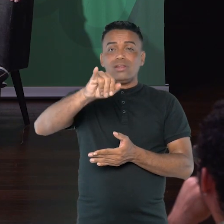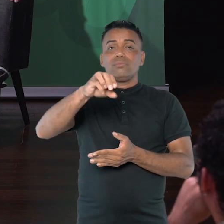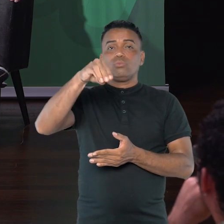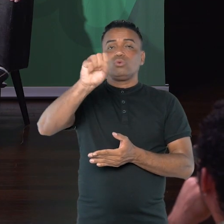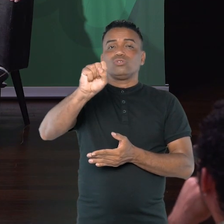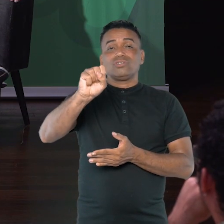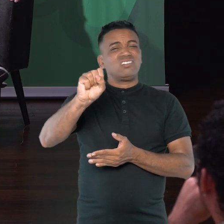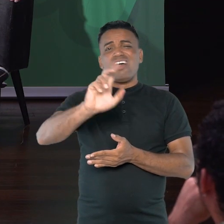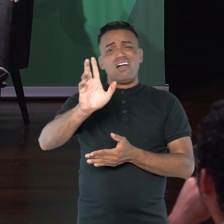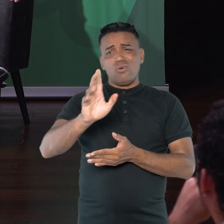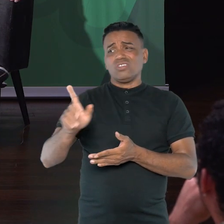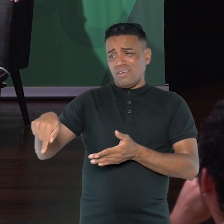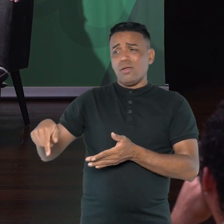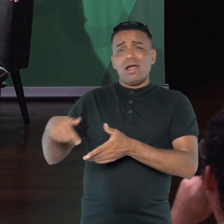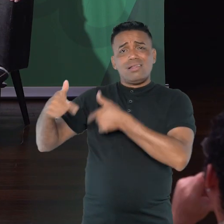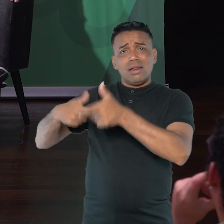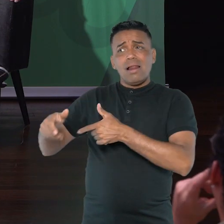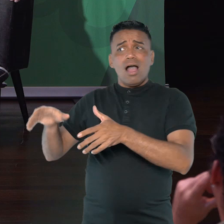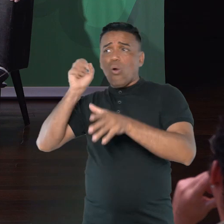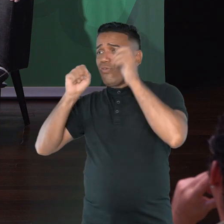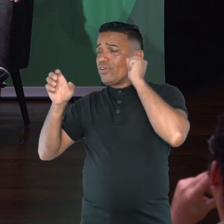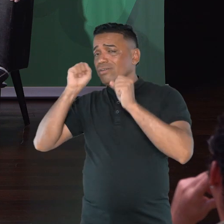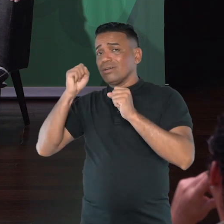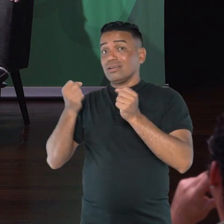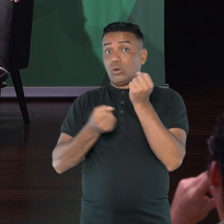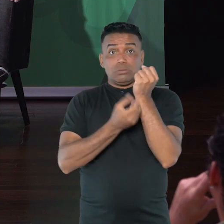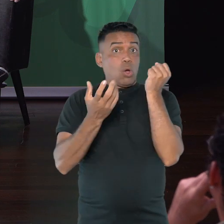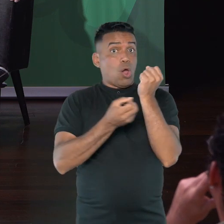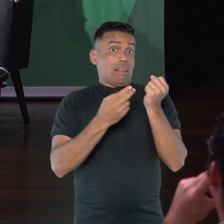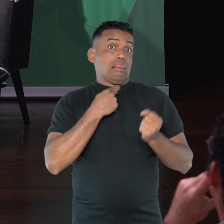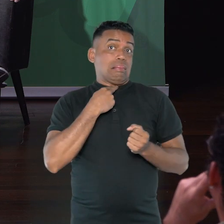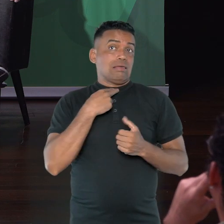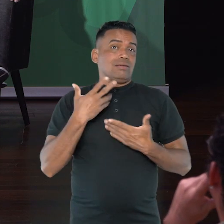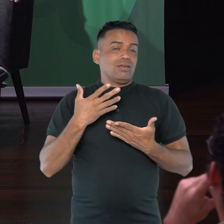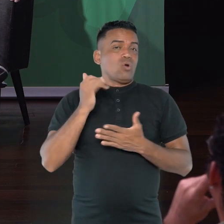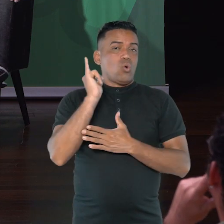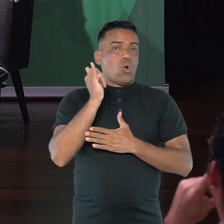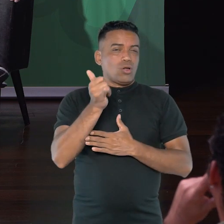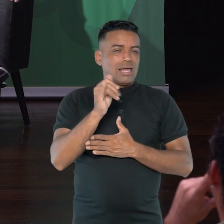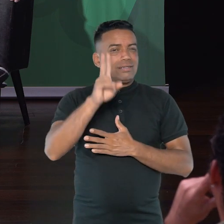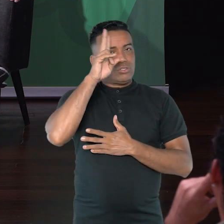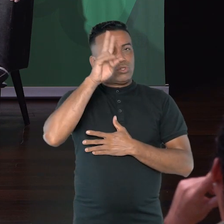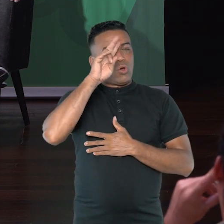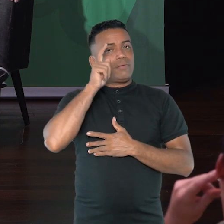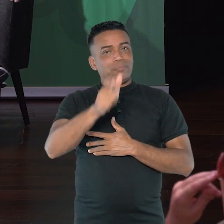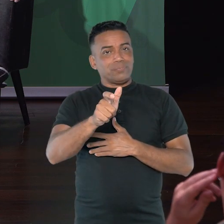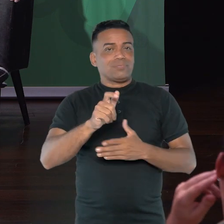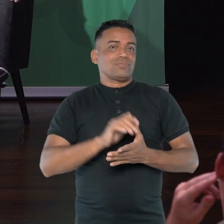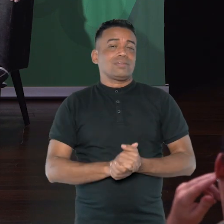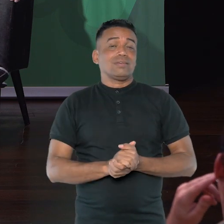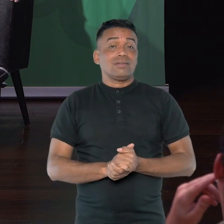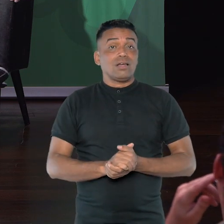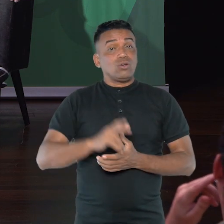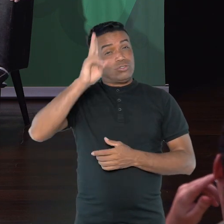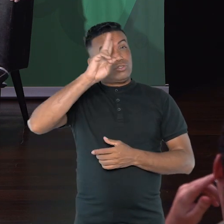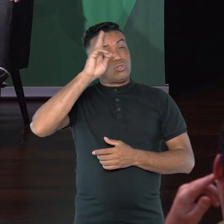para escutar as histórias. E aí, o Afonso não gosta muito que dê muito spoiler, mas eu só vou contar uma história muito interessante, porque uma das